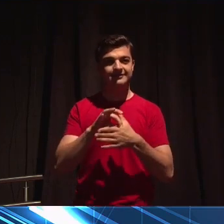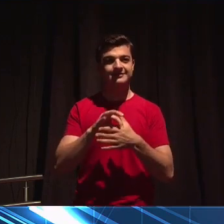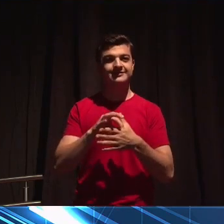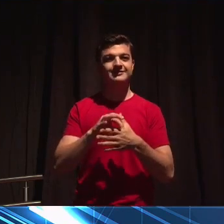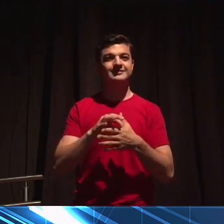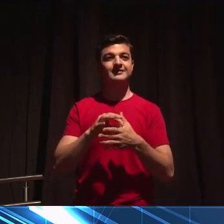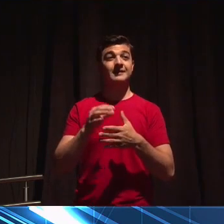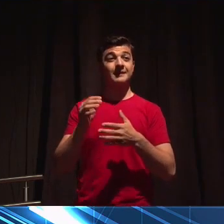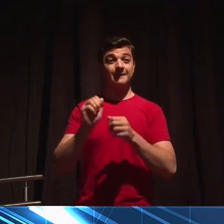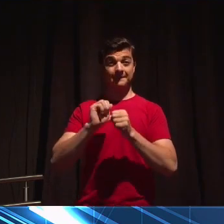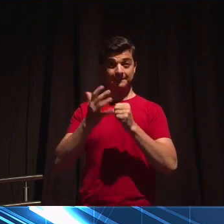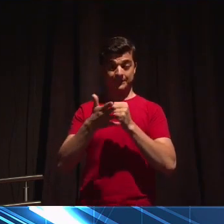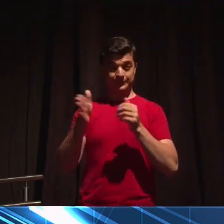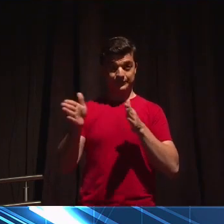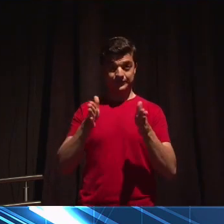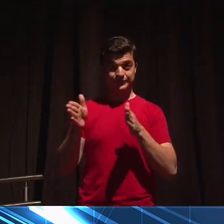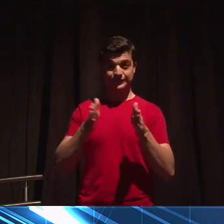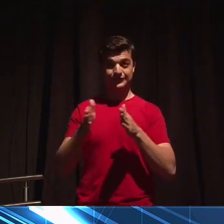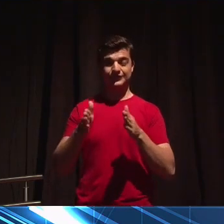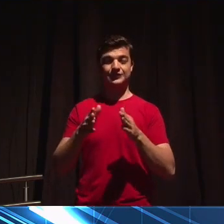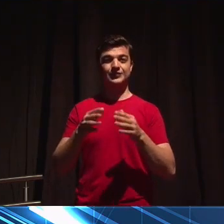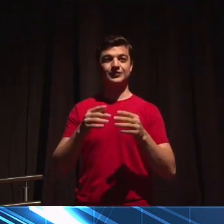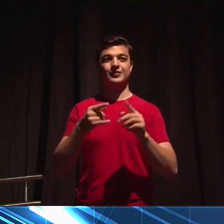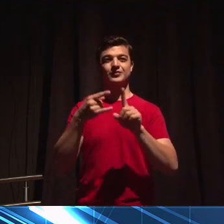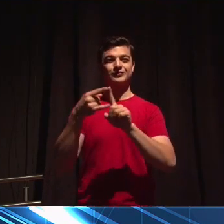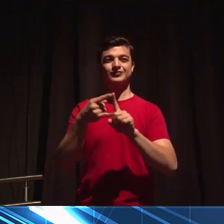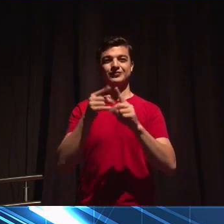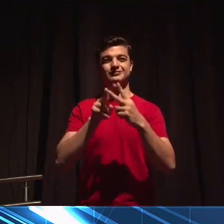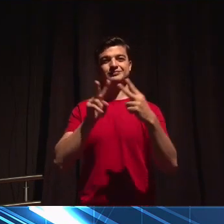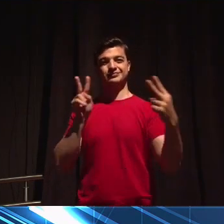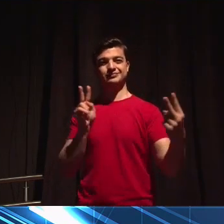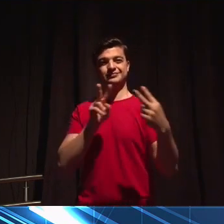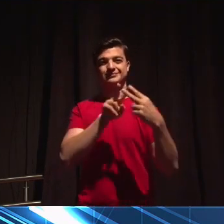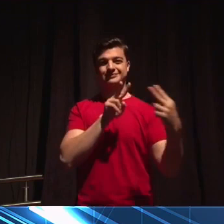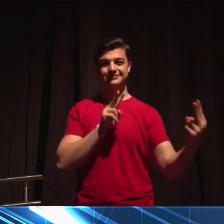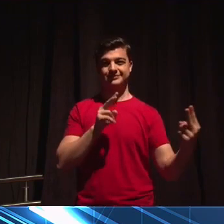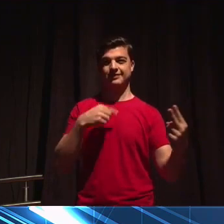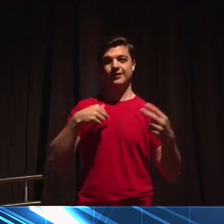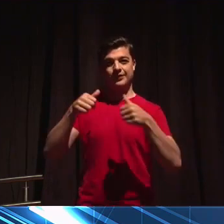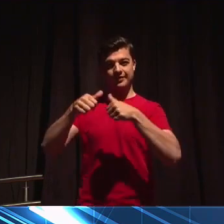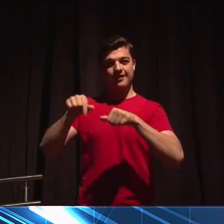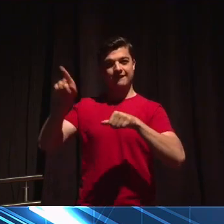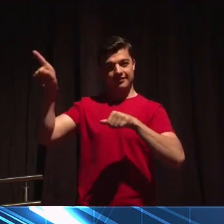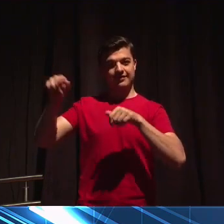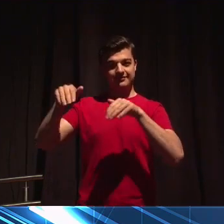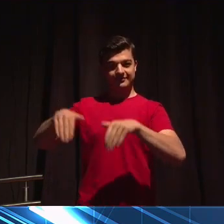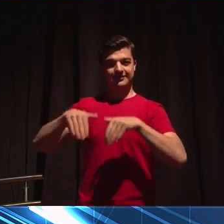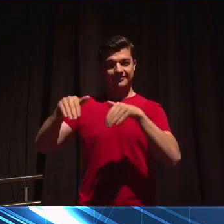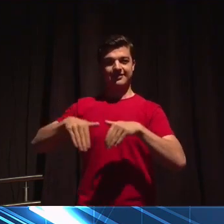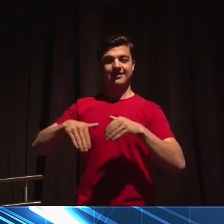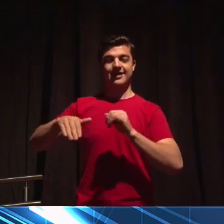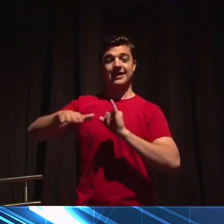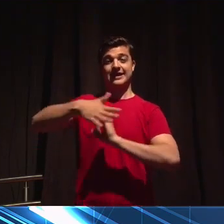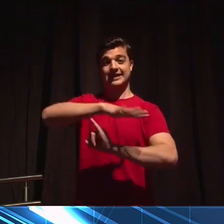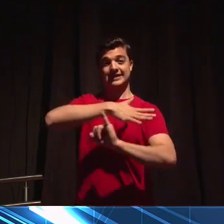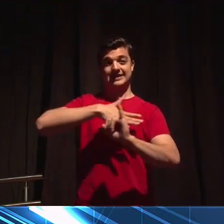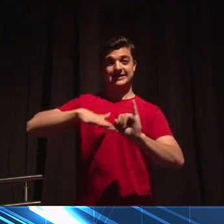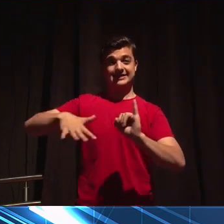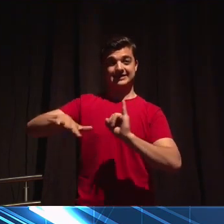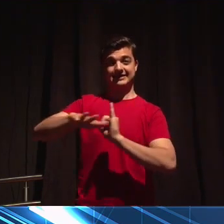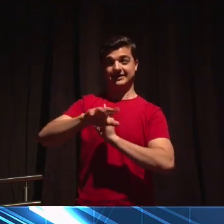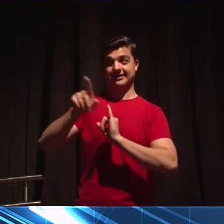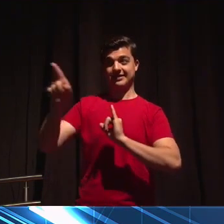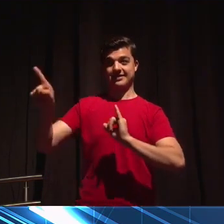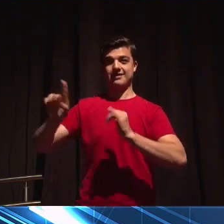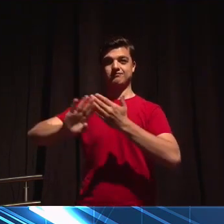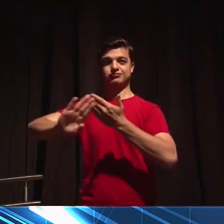novo, né? Depois da pandemia, depois de todas essas paradas, assim, parecia uma coisa tão distante. Eu estava lá na Austrália, numa ilha fechada, eu pensava, cara, quando é que eu vou poder ir no Brasil de